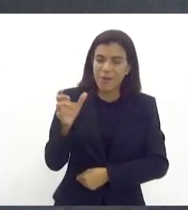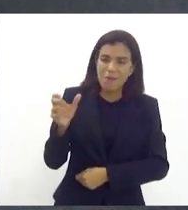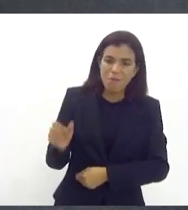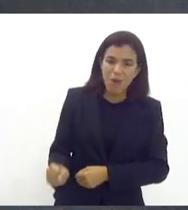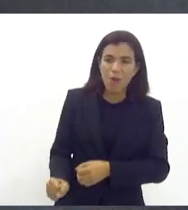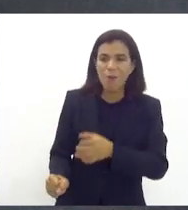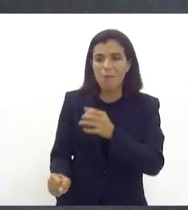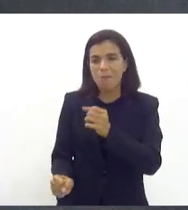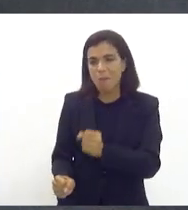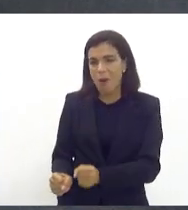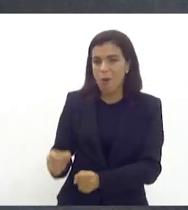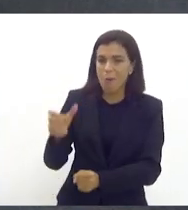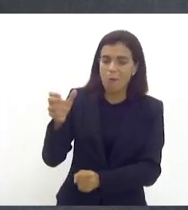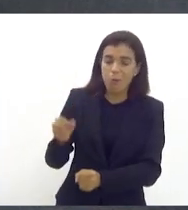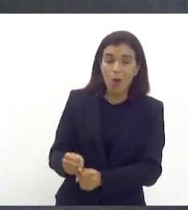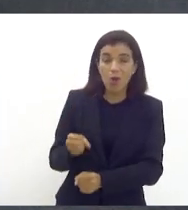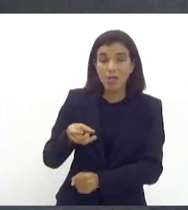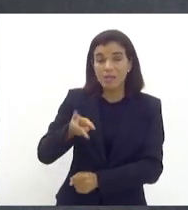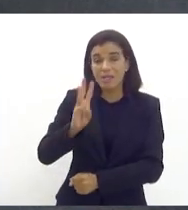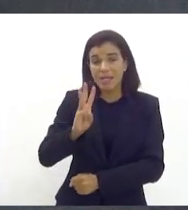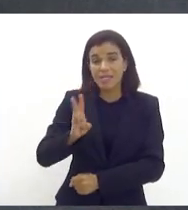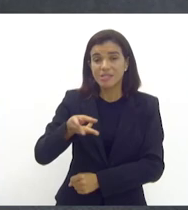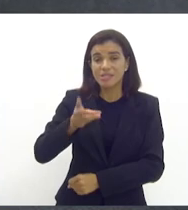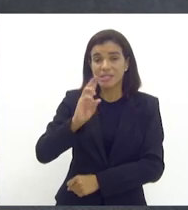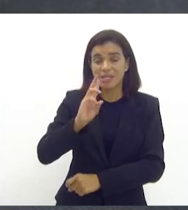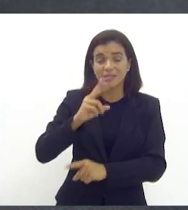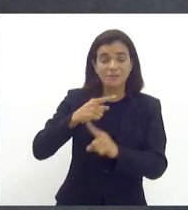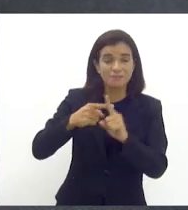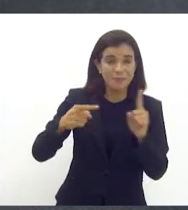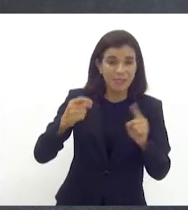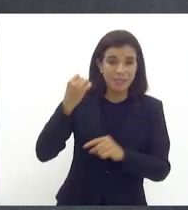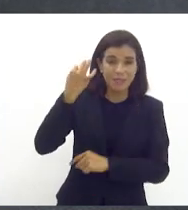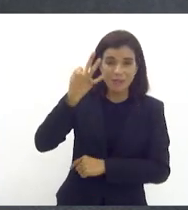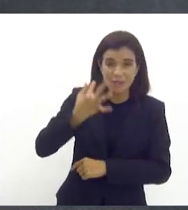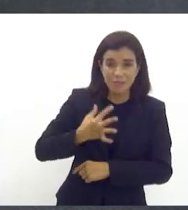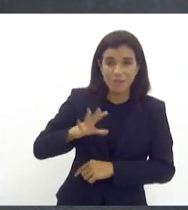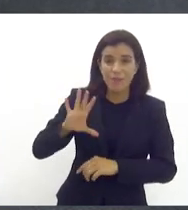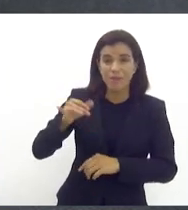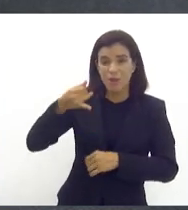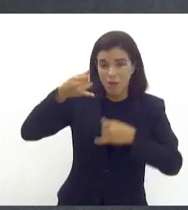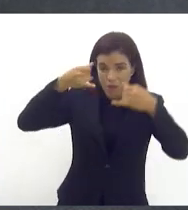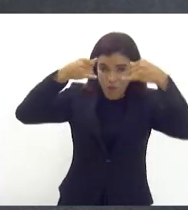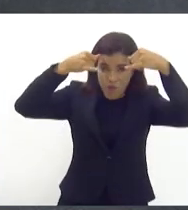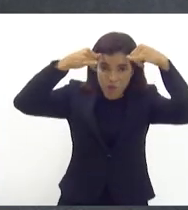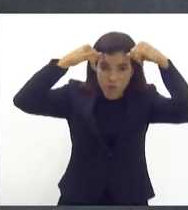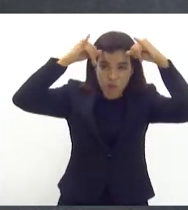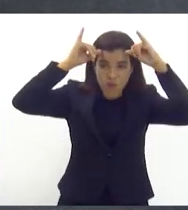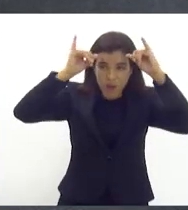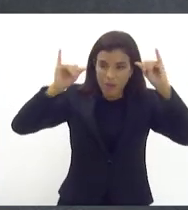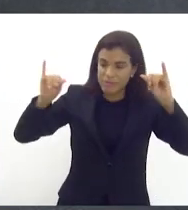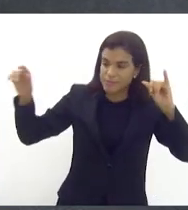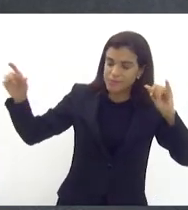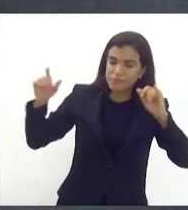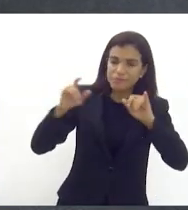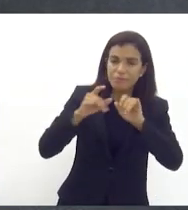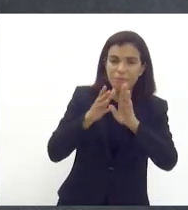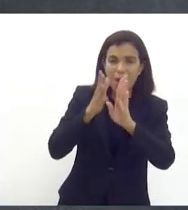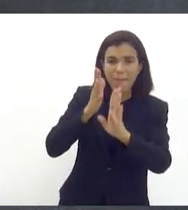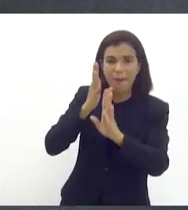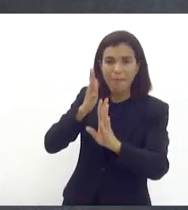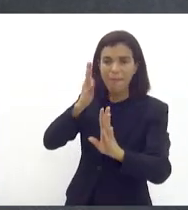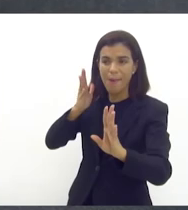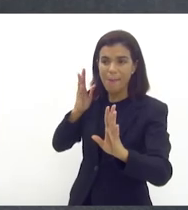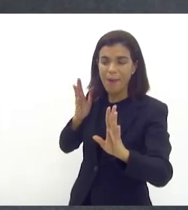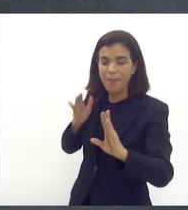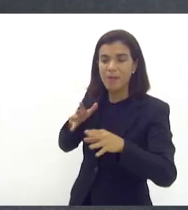sair de casa, acordar 3h30 da manhã no máximo, juntar o gado. Então, eu vivi isso dentro da minha casa, com meu pai,